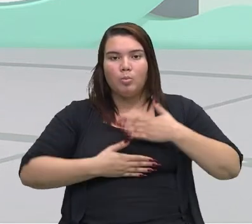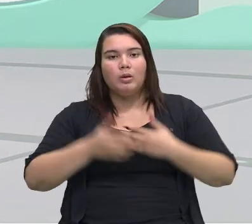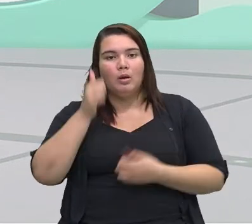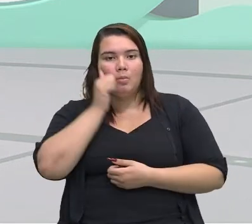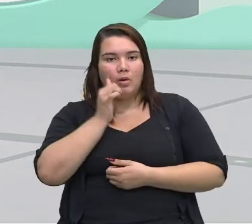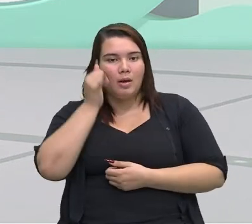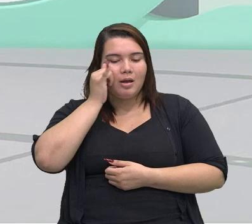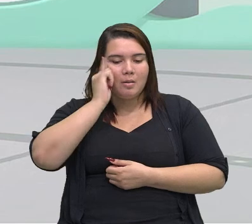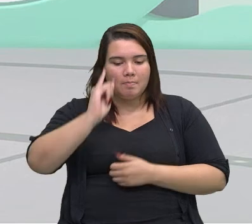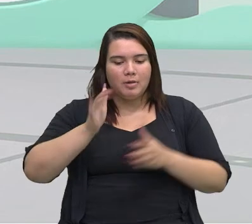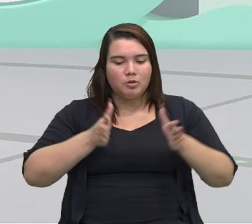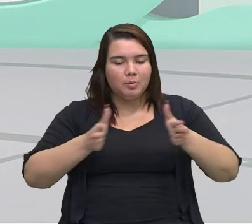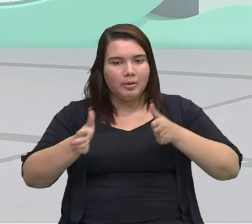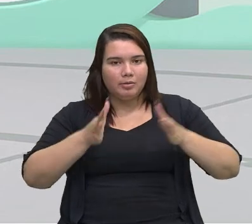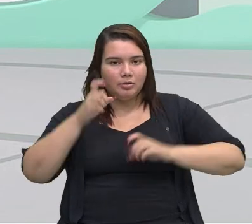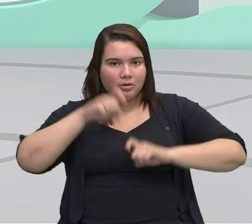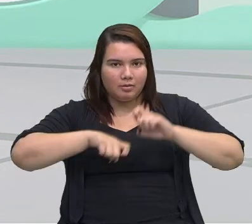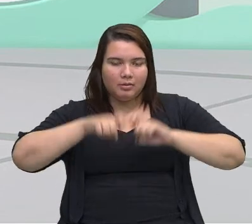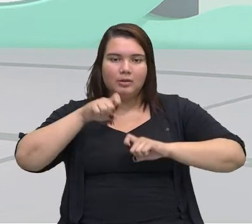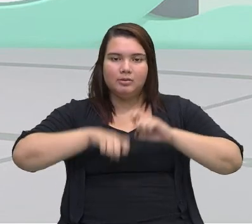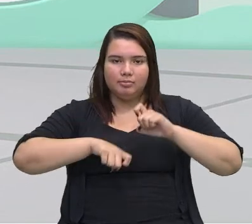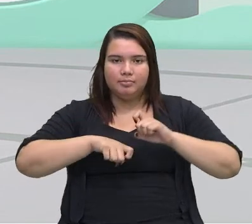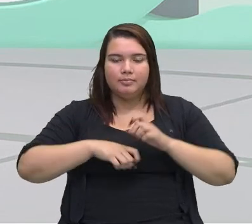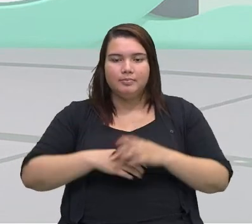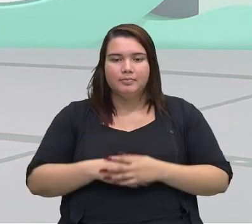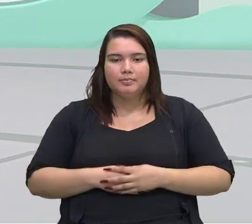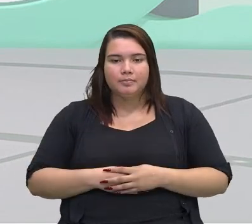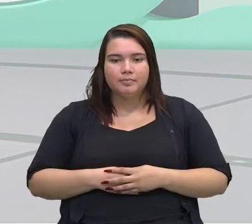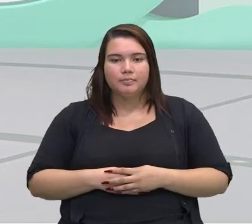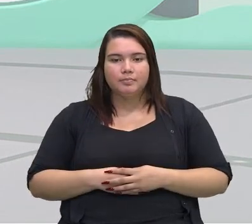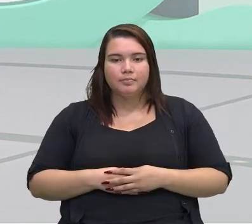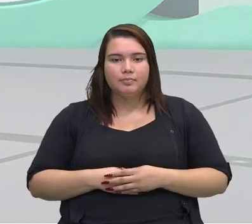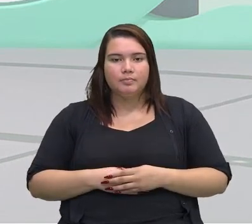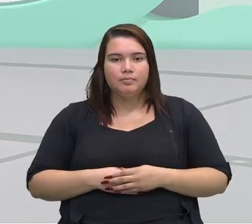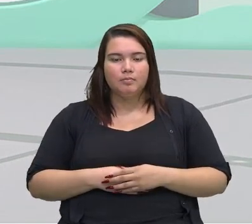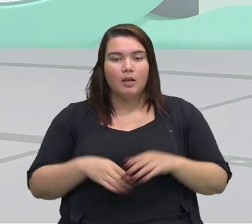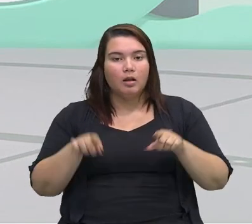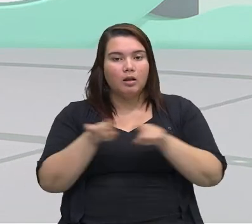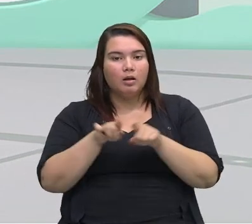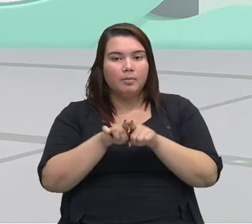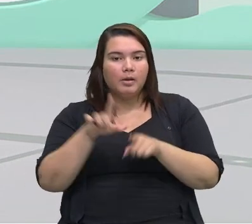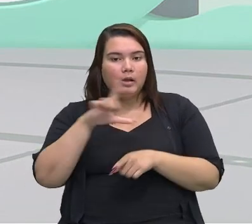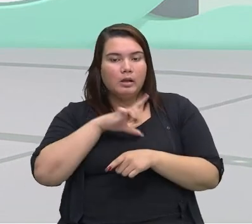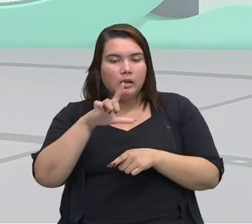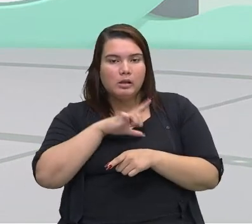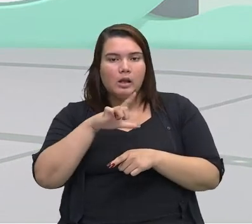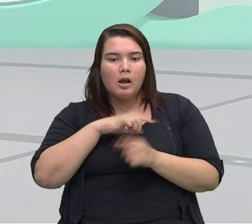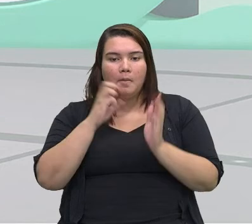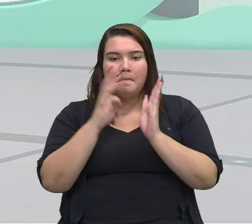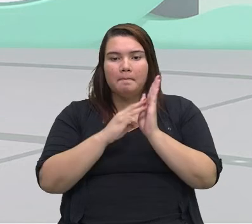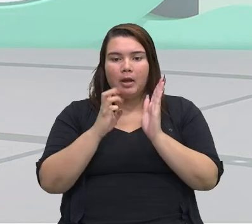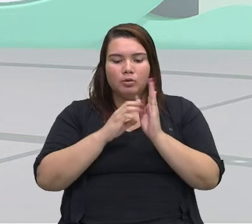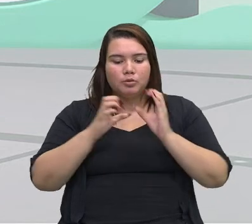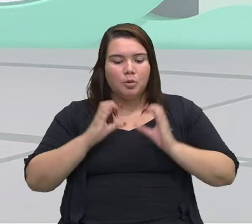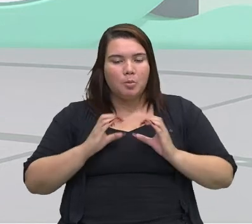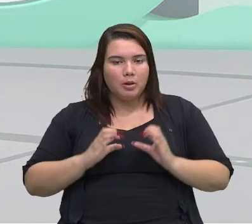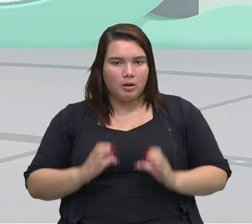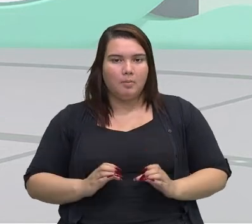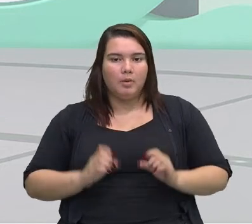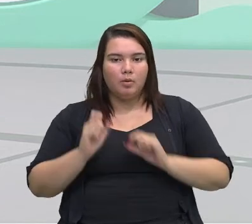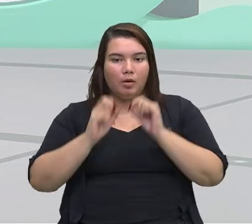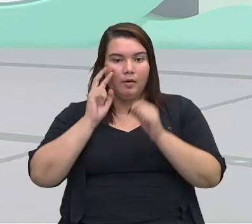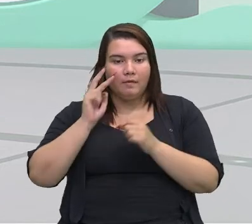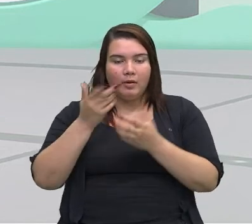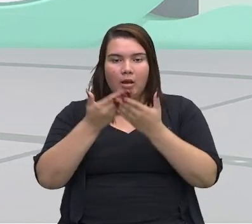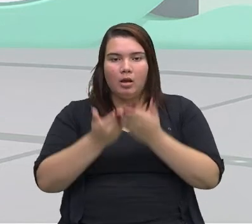a ovulação e assim impedir uma gravidez indesejada. Temos também os métodos comportamentais, que nós observamos nessa